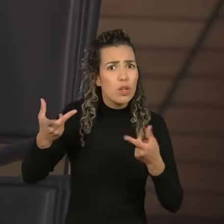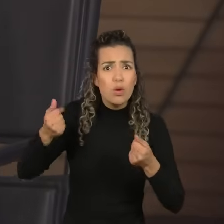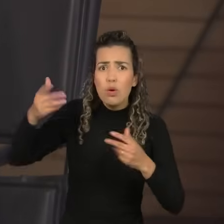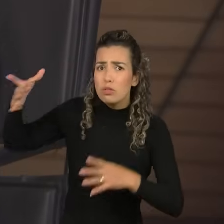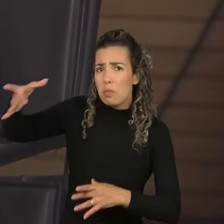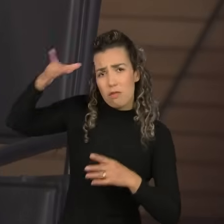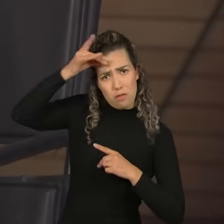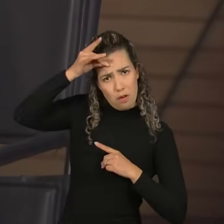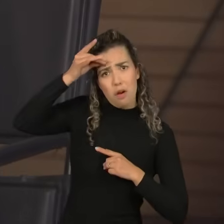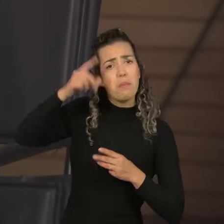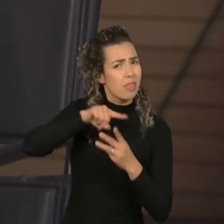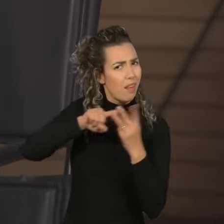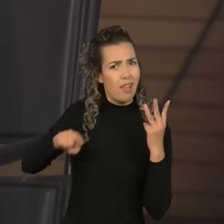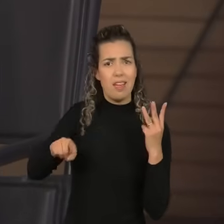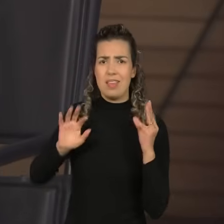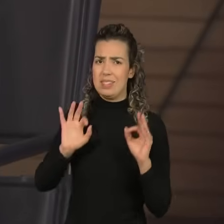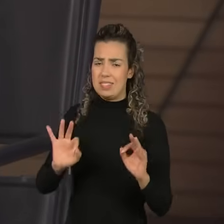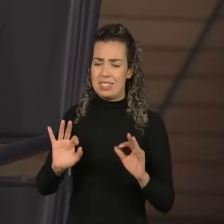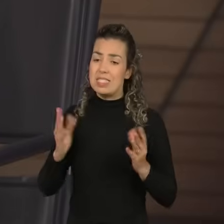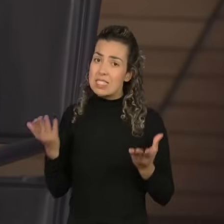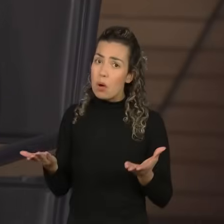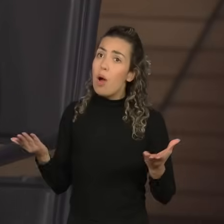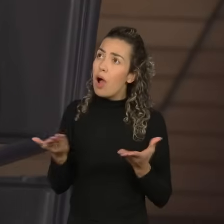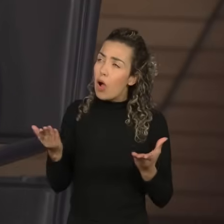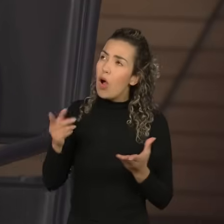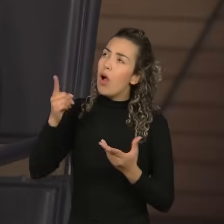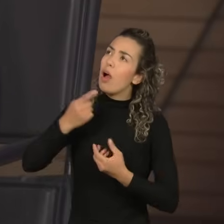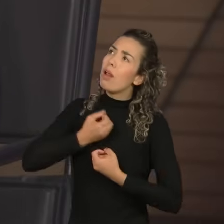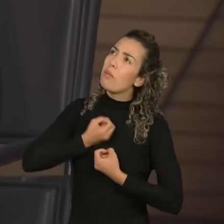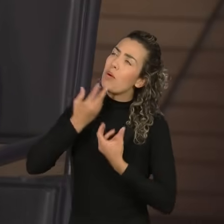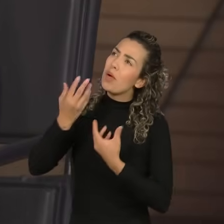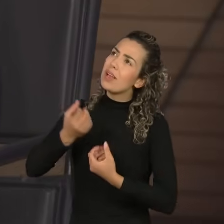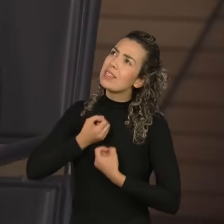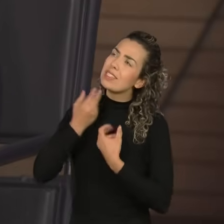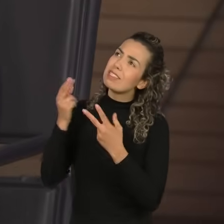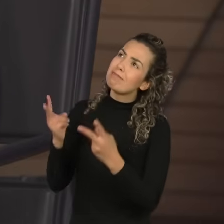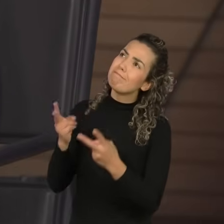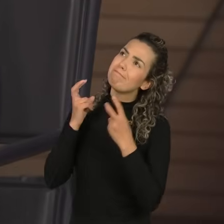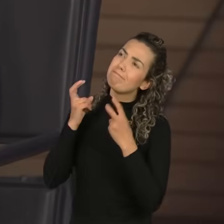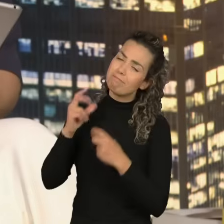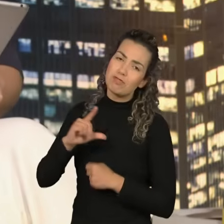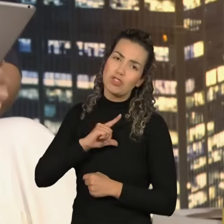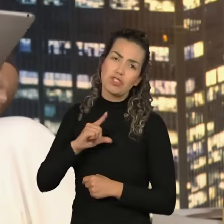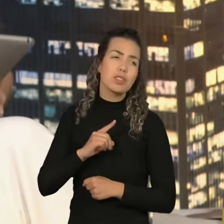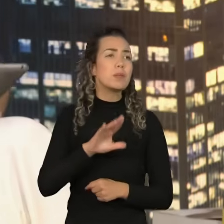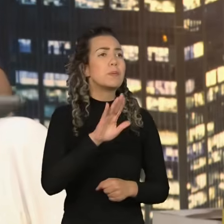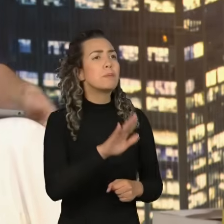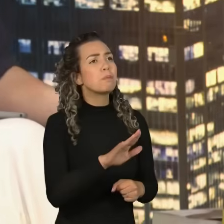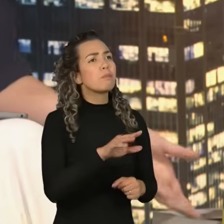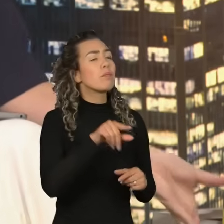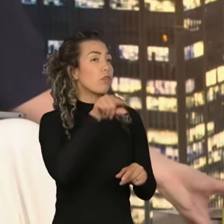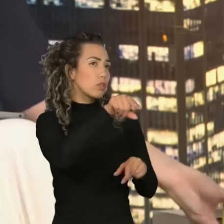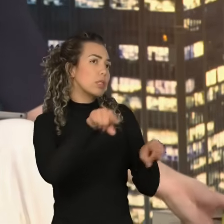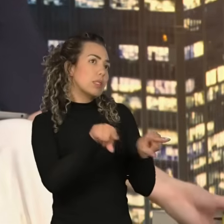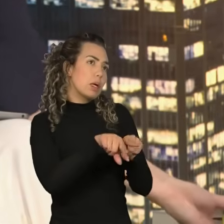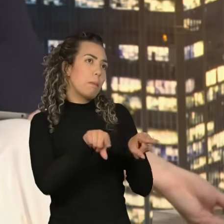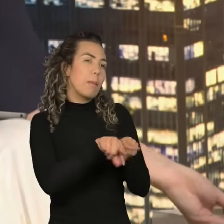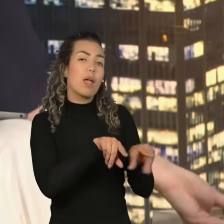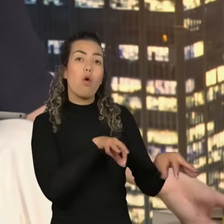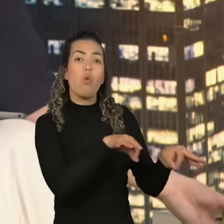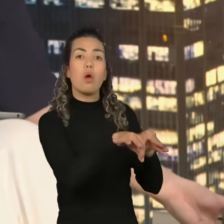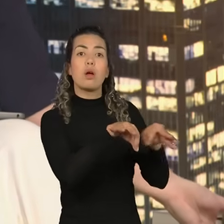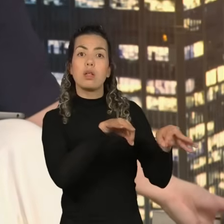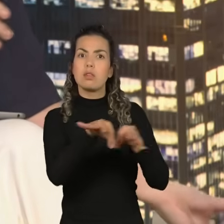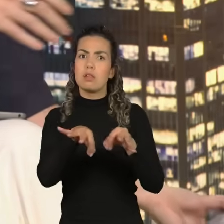nesse momento é que ele está fazendo poesia, que a gente reconhece a poesia da obra dele. Ramon, você também é organizador dessa outra